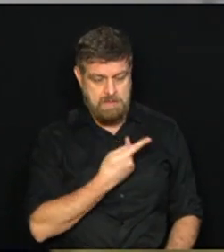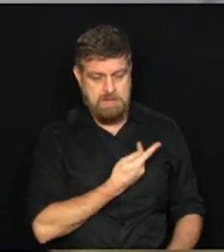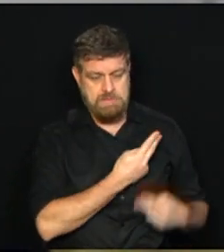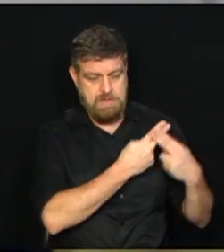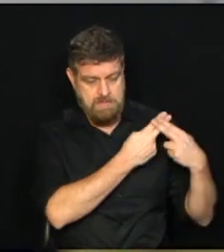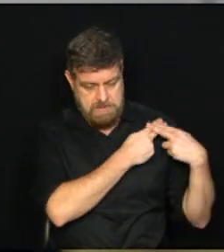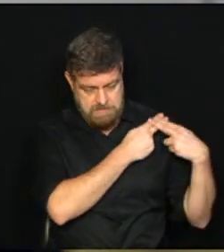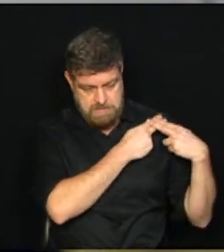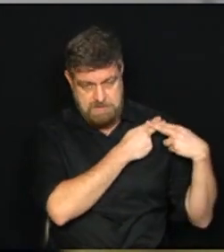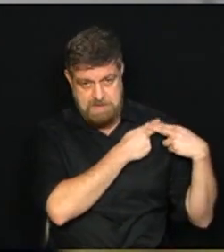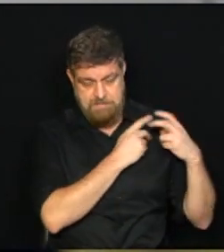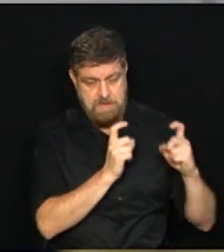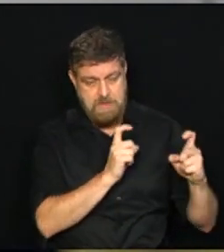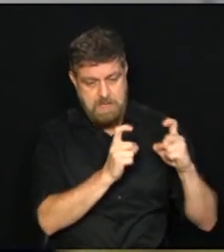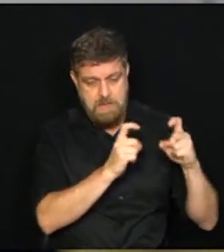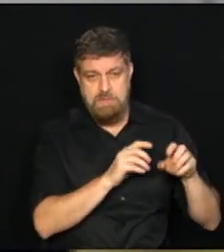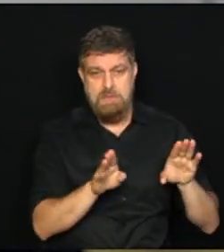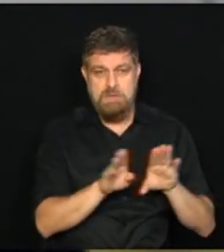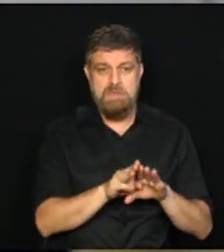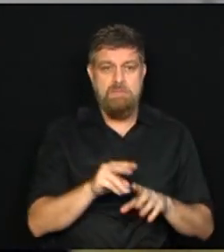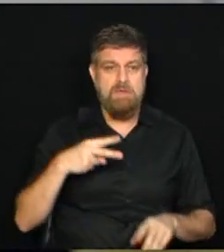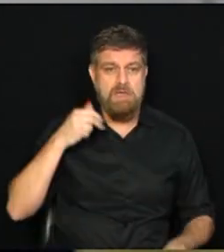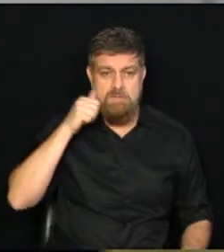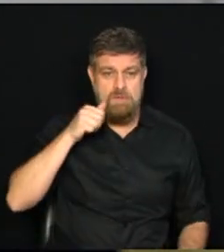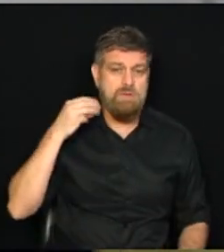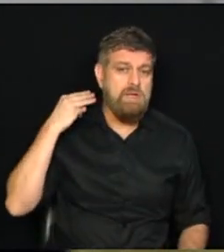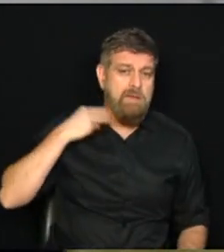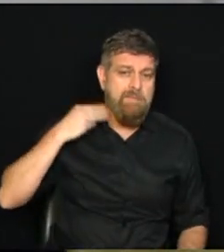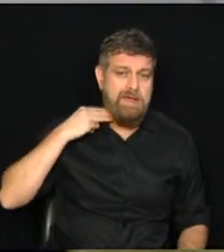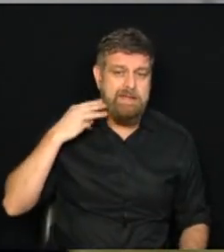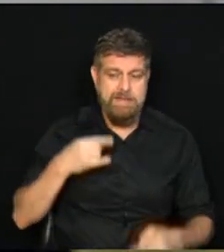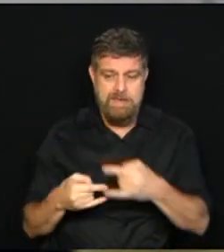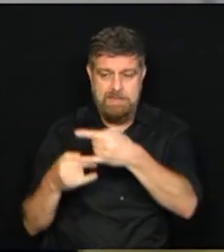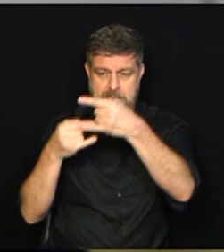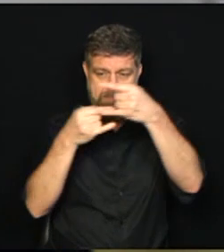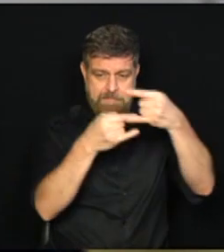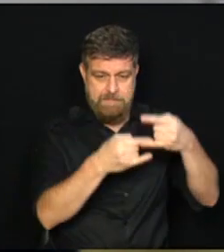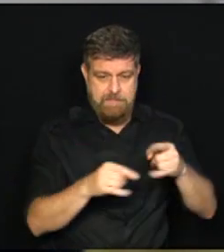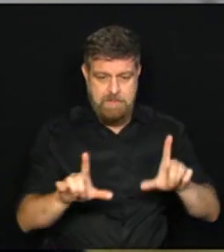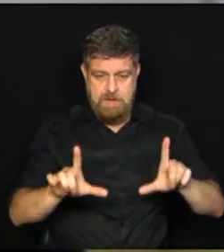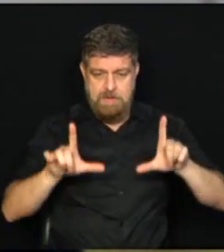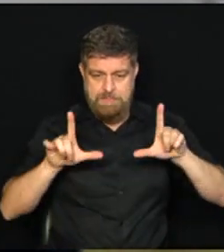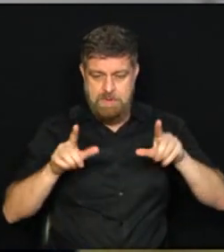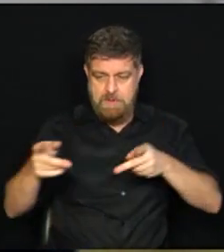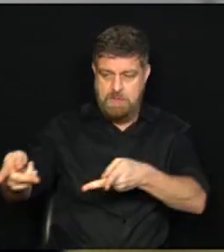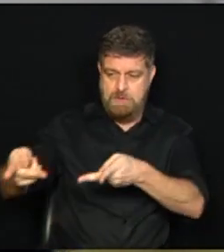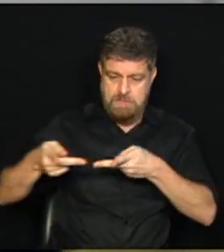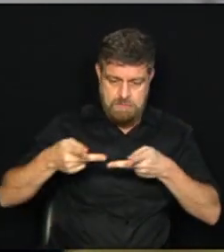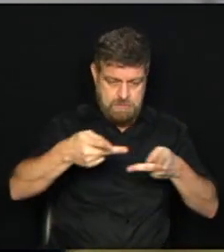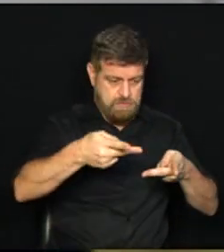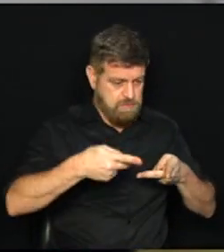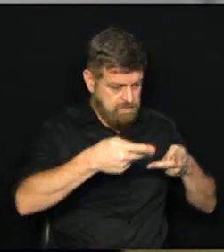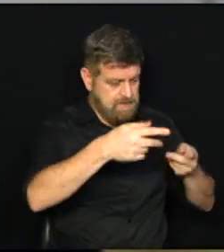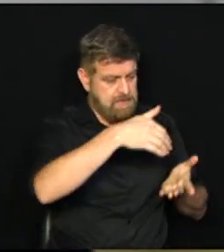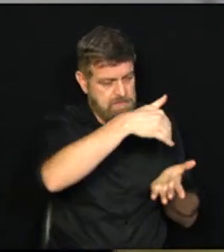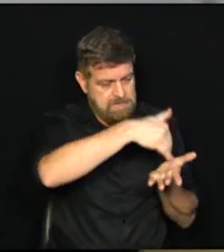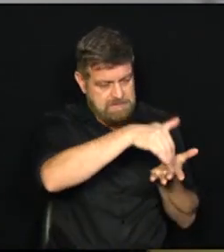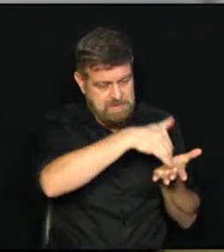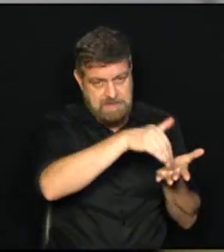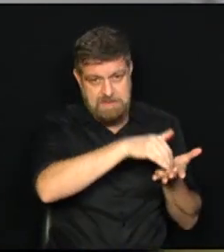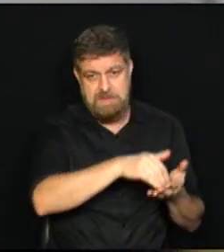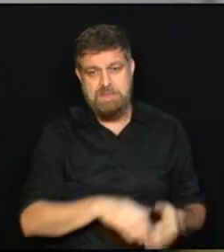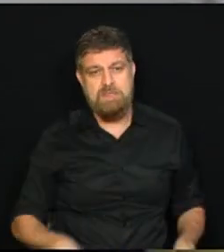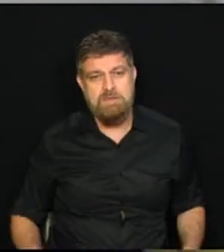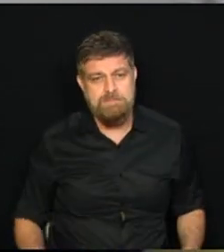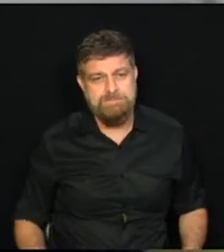comissão, vereadora Mariana Conte, que está aqui presente com a gente, nossos convidados, secretários, doutor